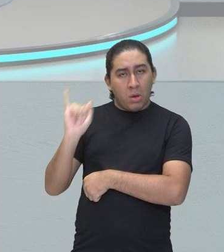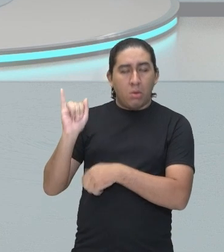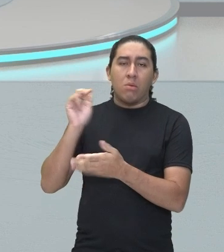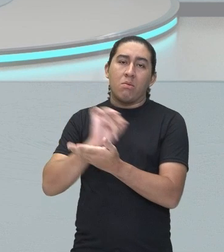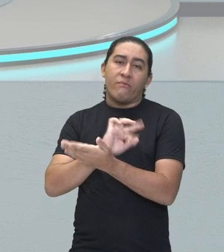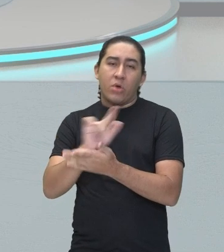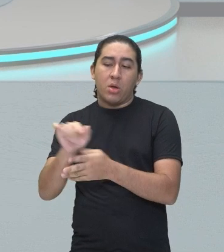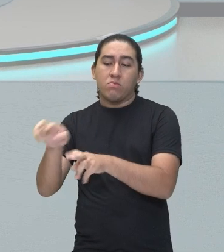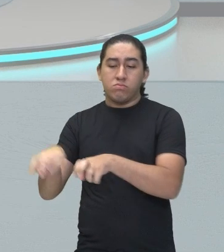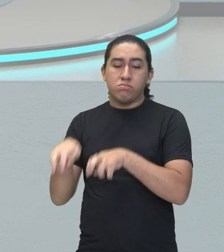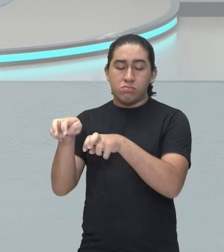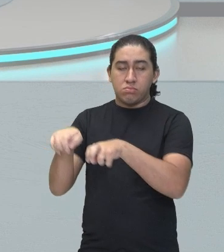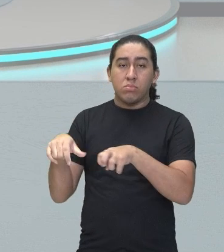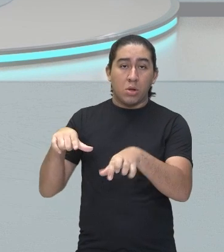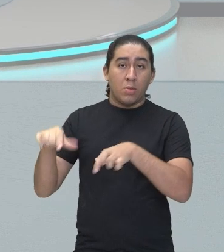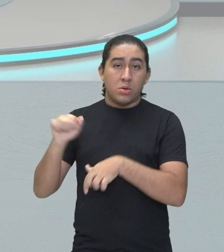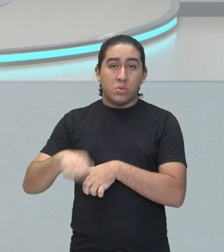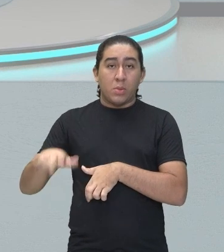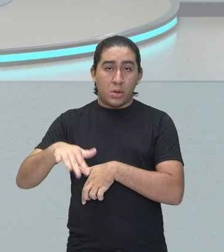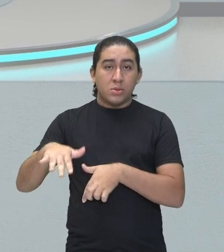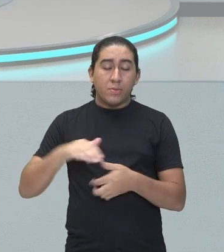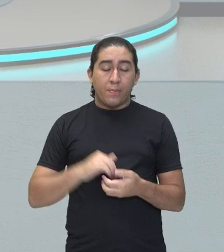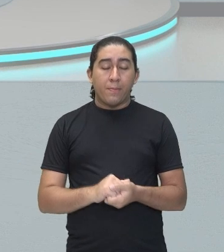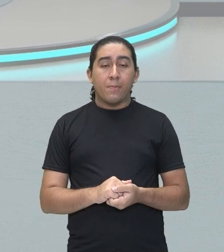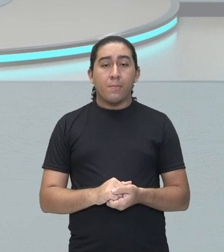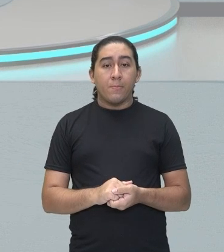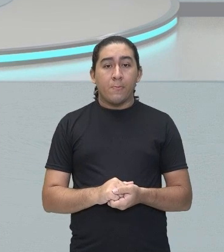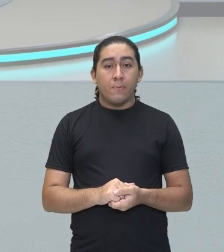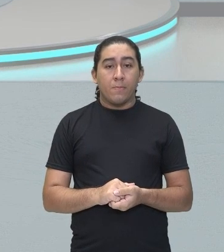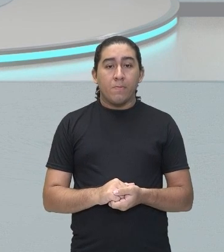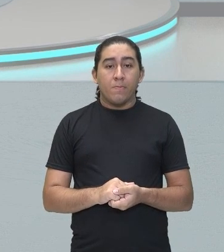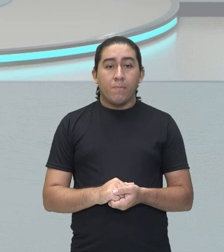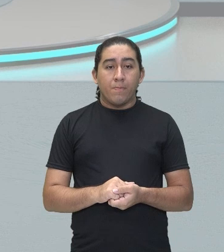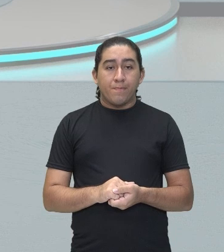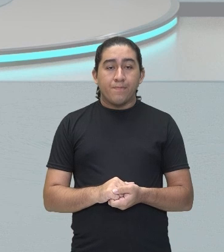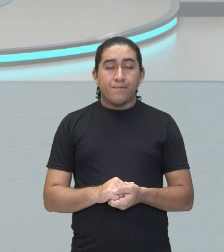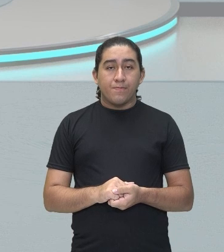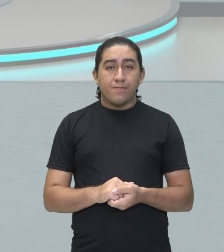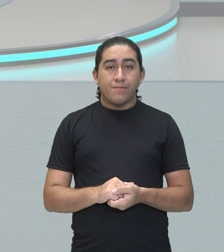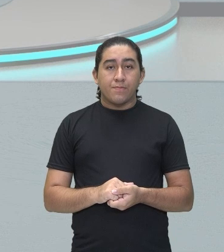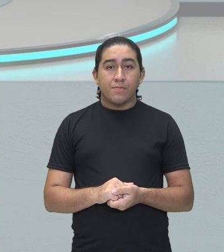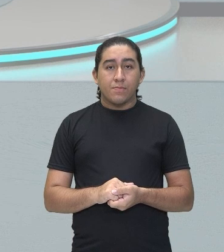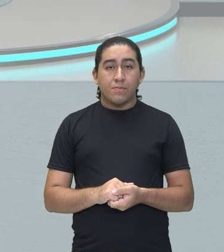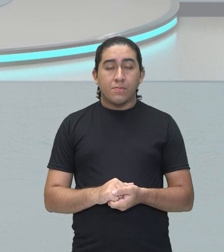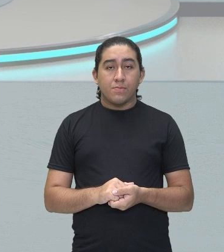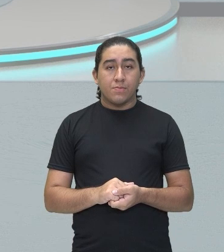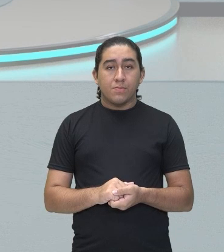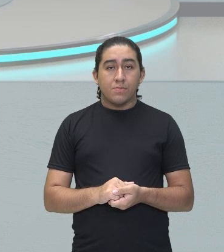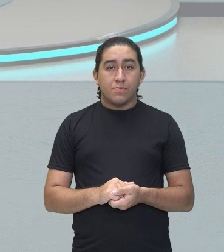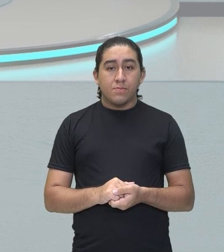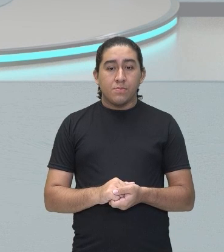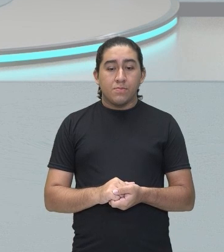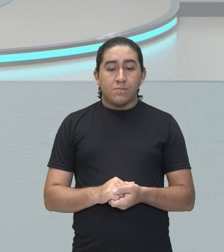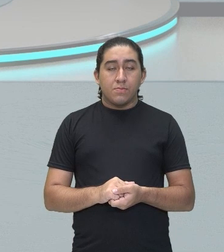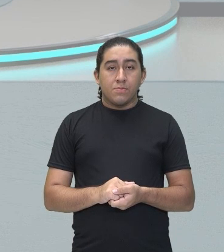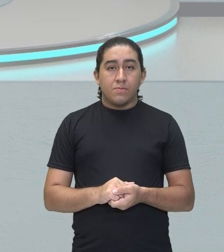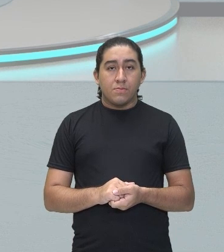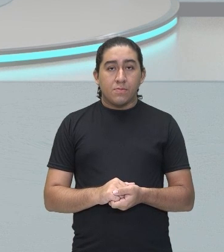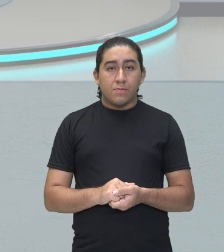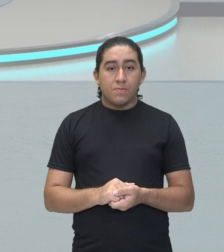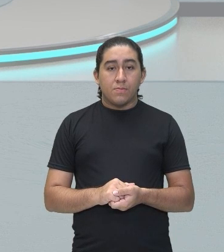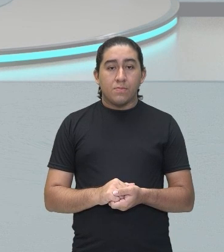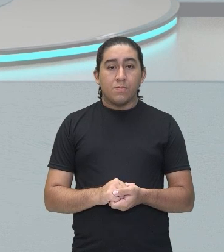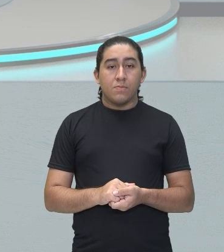gado. Então, o pastorialismo é isso. E isso tudo acontecendo onde? Lá no meio